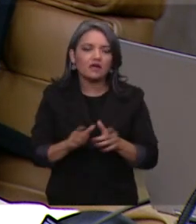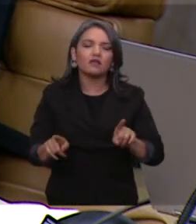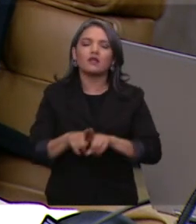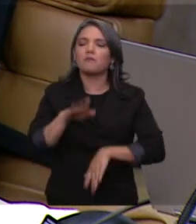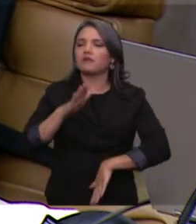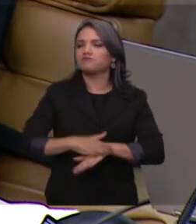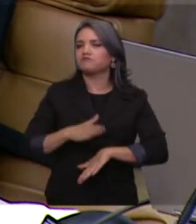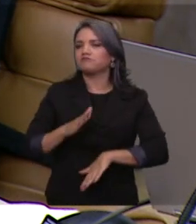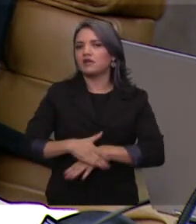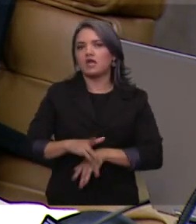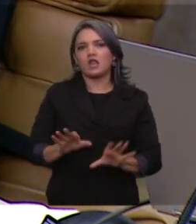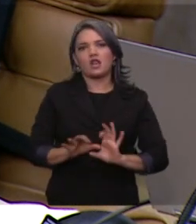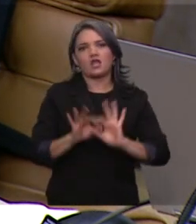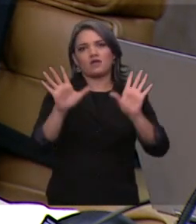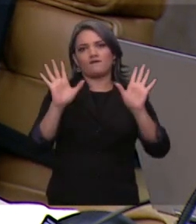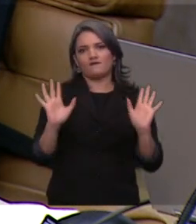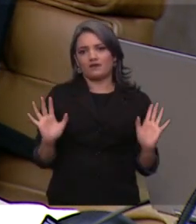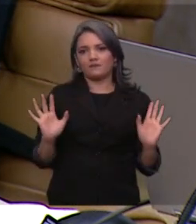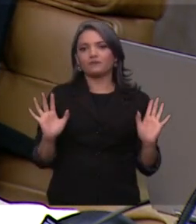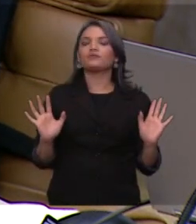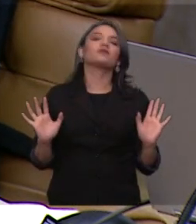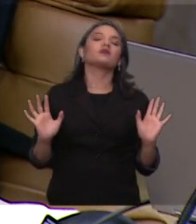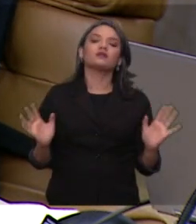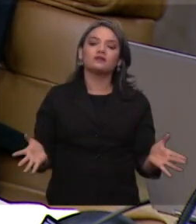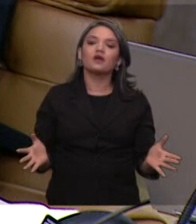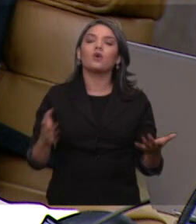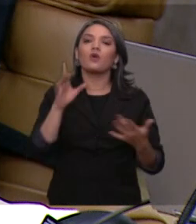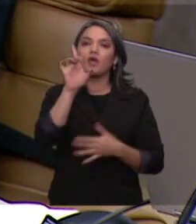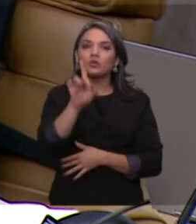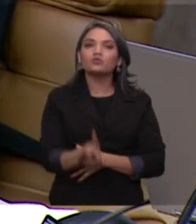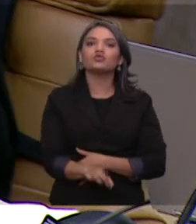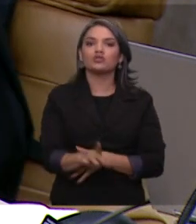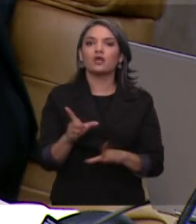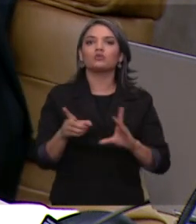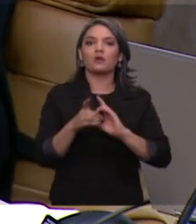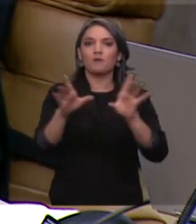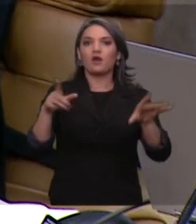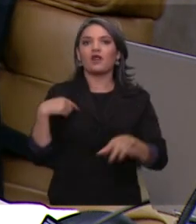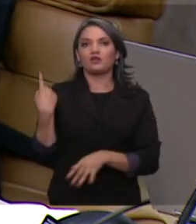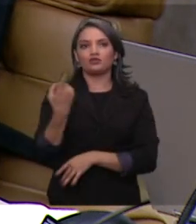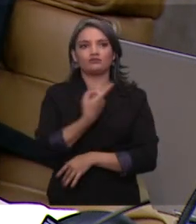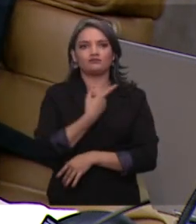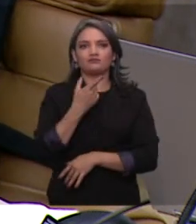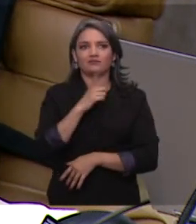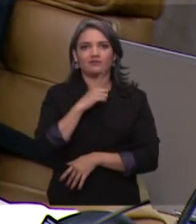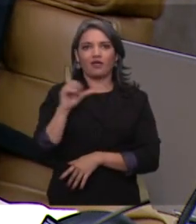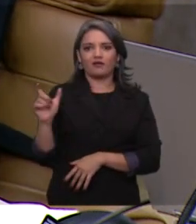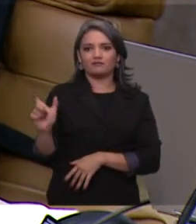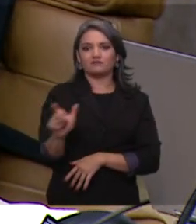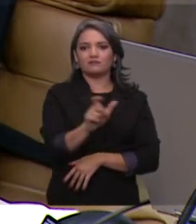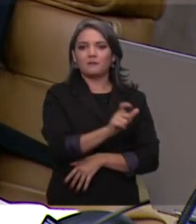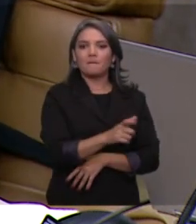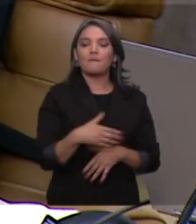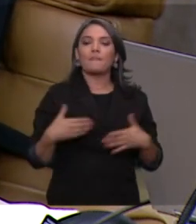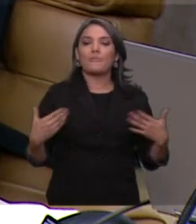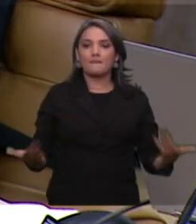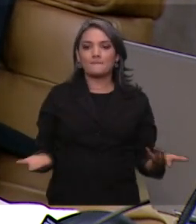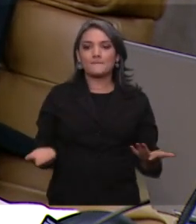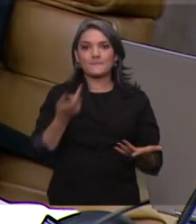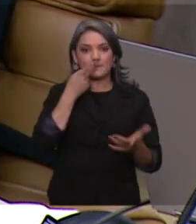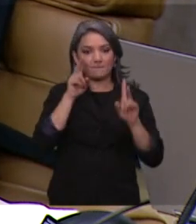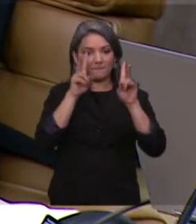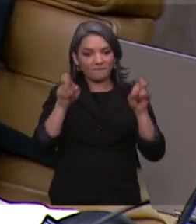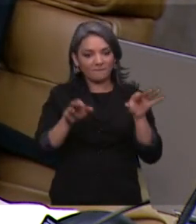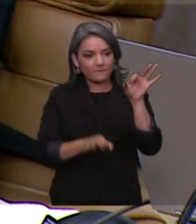um direito democrático como a gente busca ter. E eu acho que, realmente, não vejo aí juridicamente apenas e